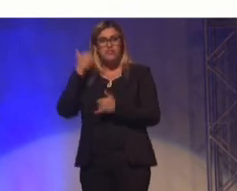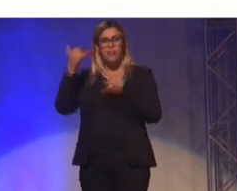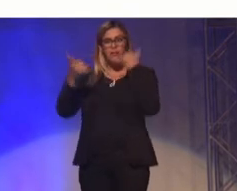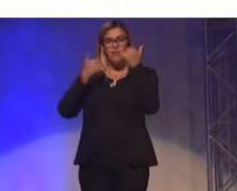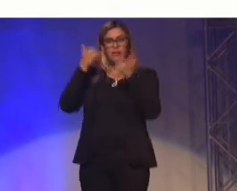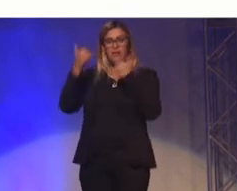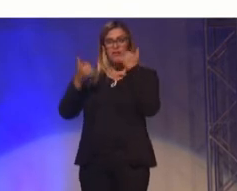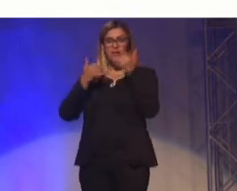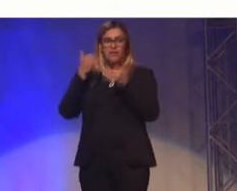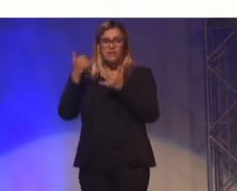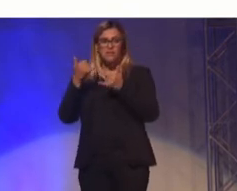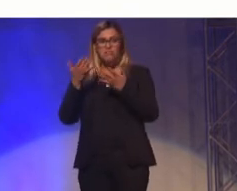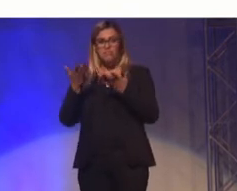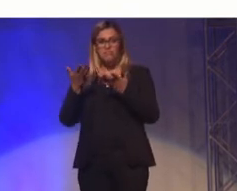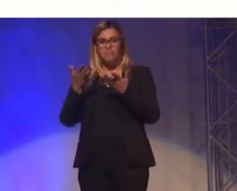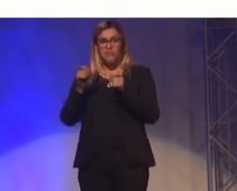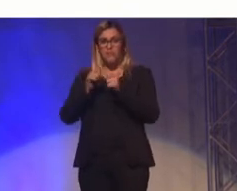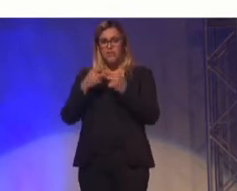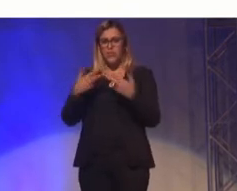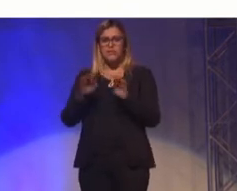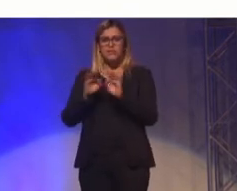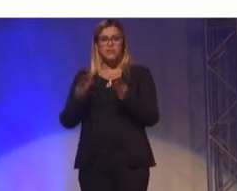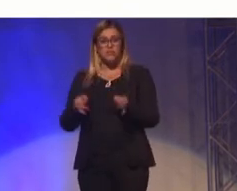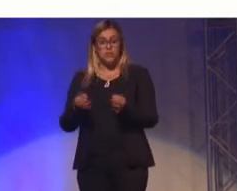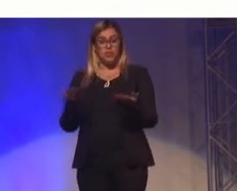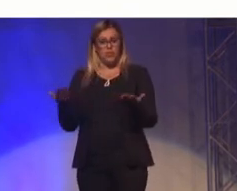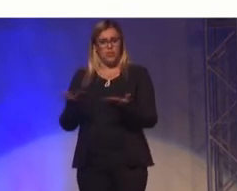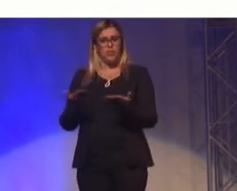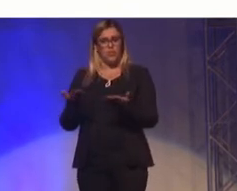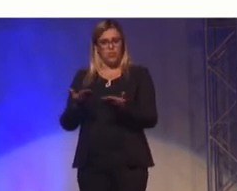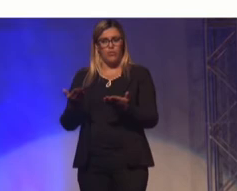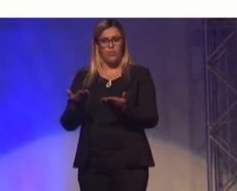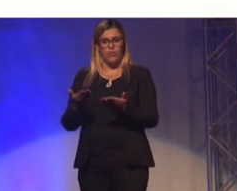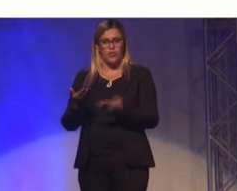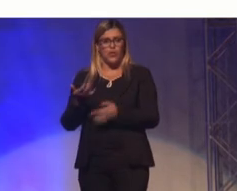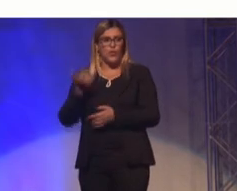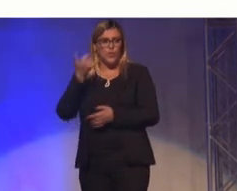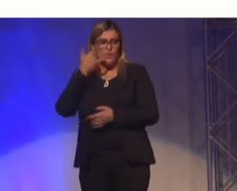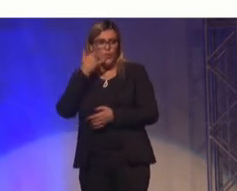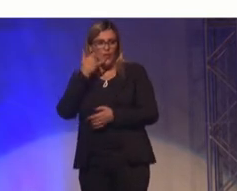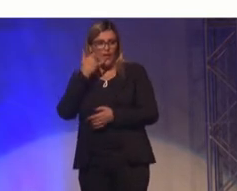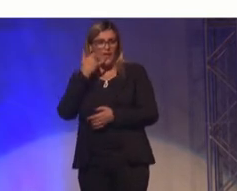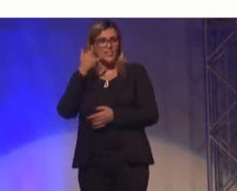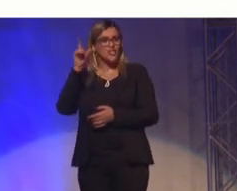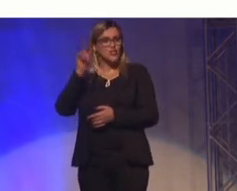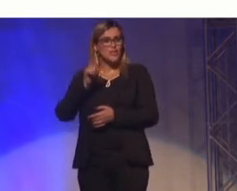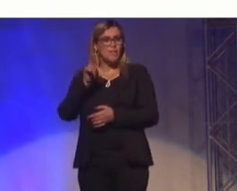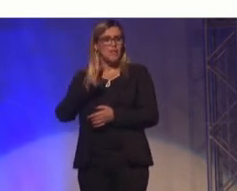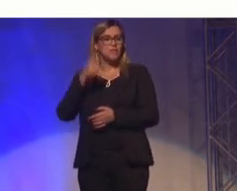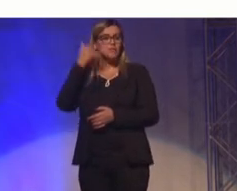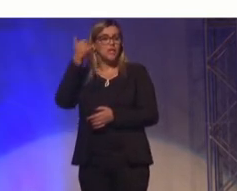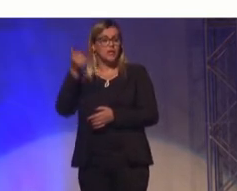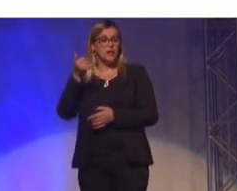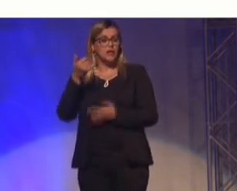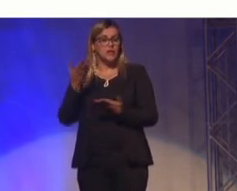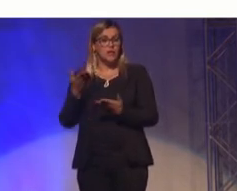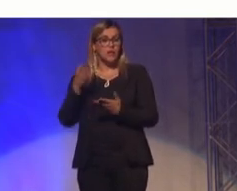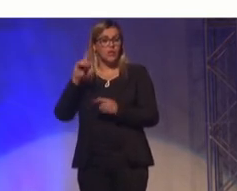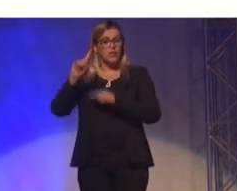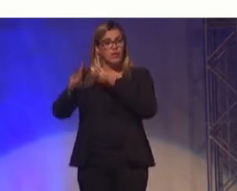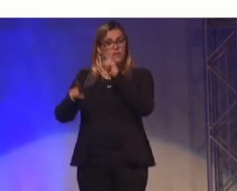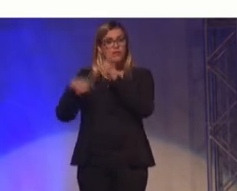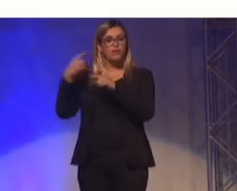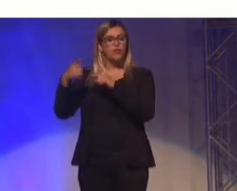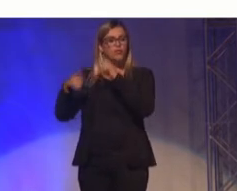né, fazer, receber e fazer ligações, e hoje ele, acho que o que ele menos faz hoje é isso, né? Então essa evolução, ela aconteceu